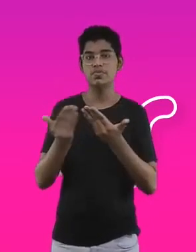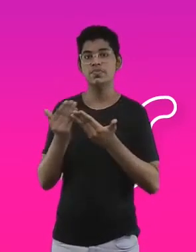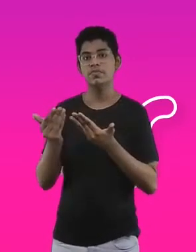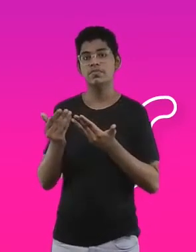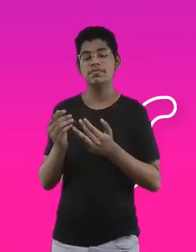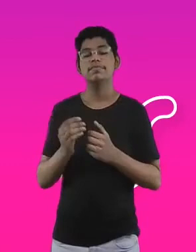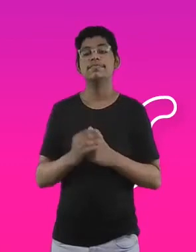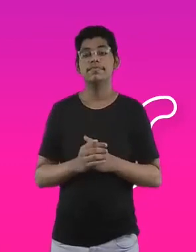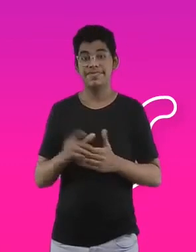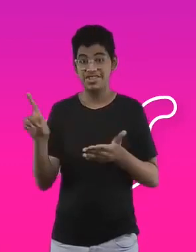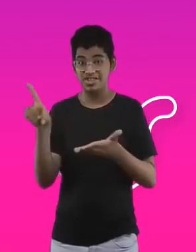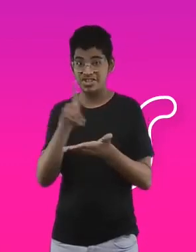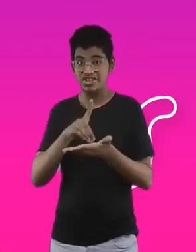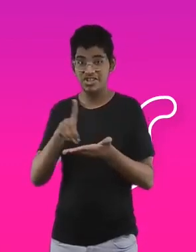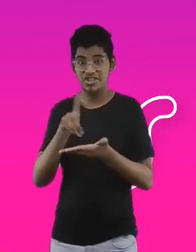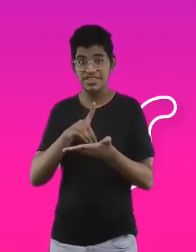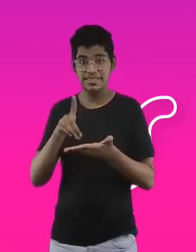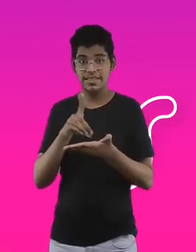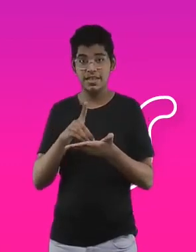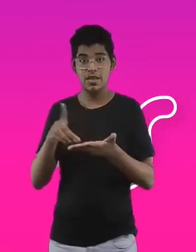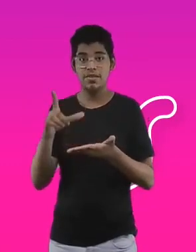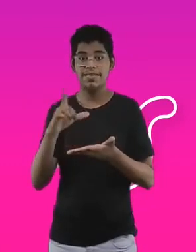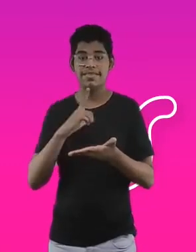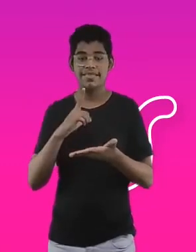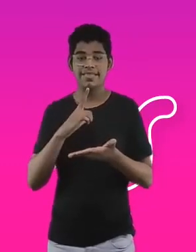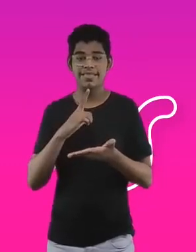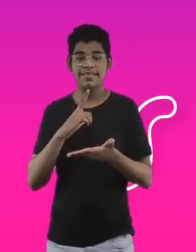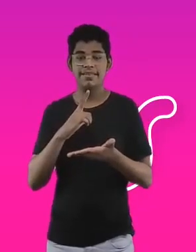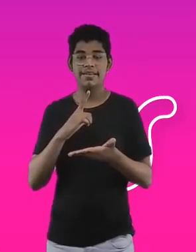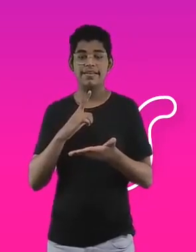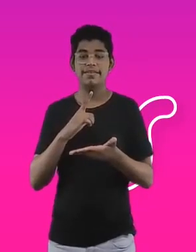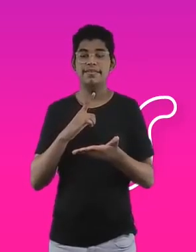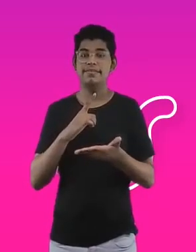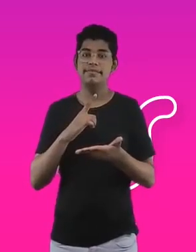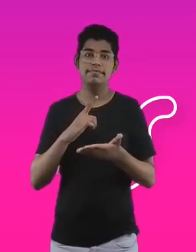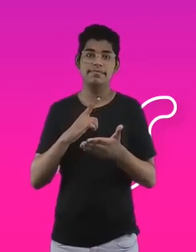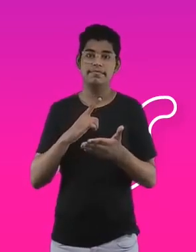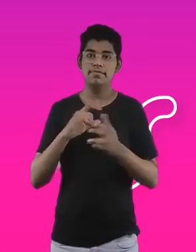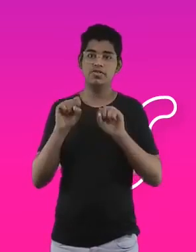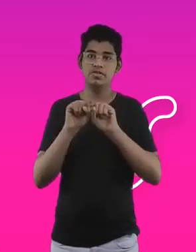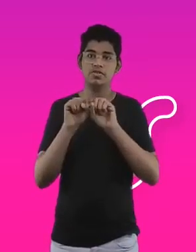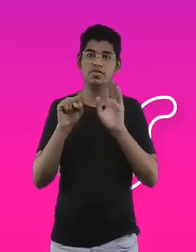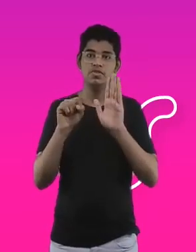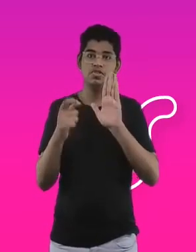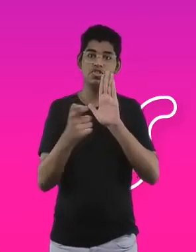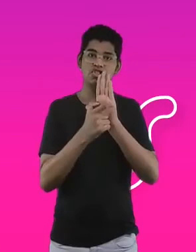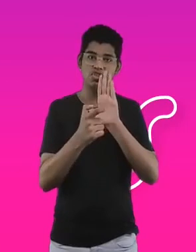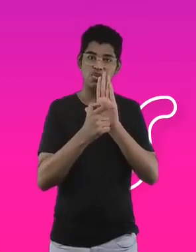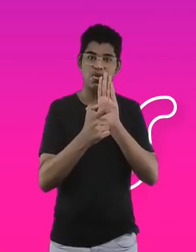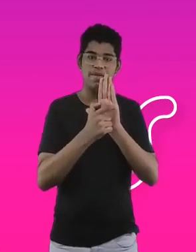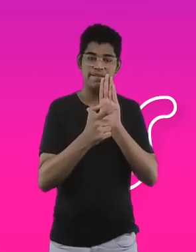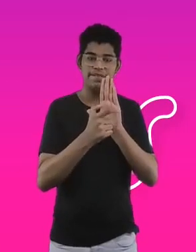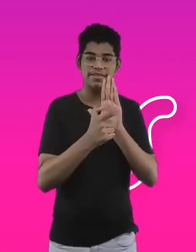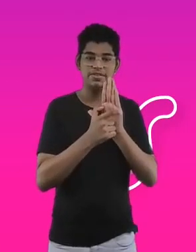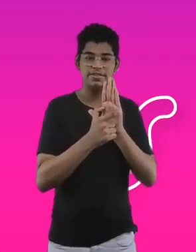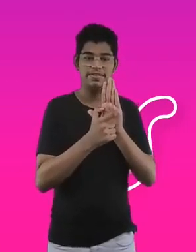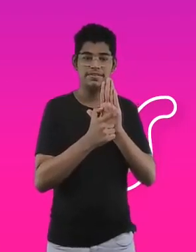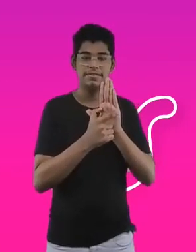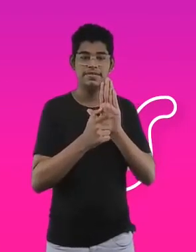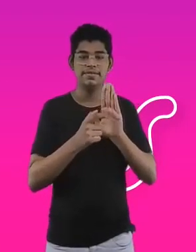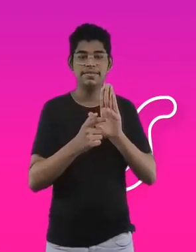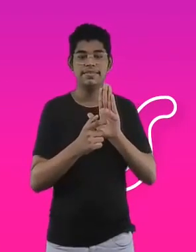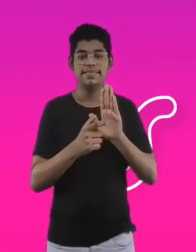digitalmente, vários hardwares, né, e aí neles a gente vai ter ouro. E esse ouro, ele